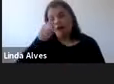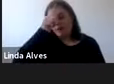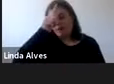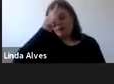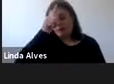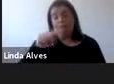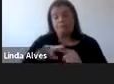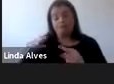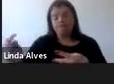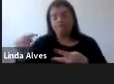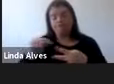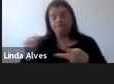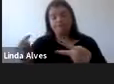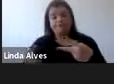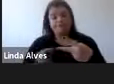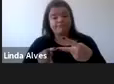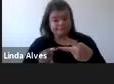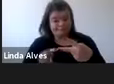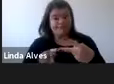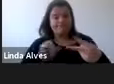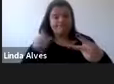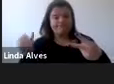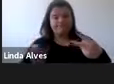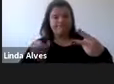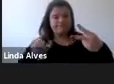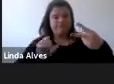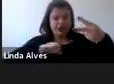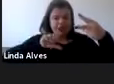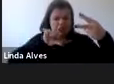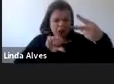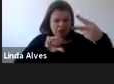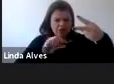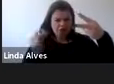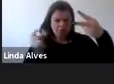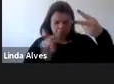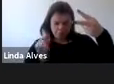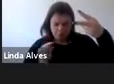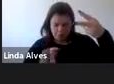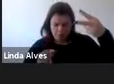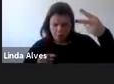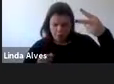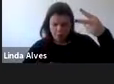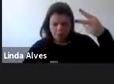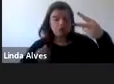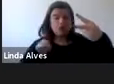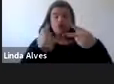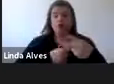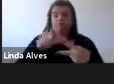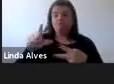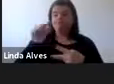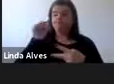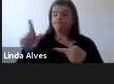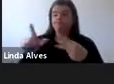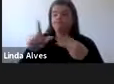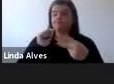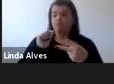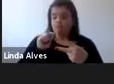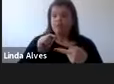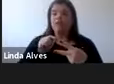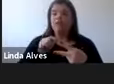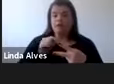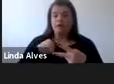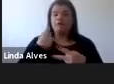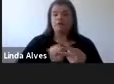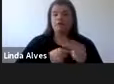itens, de um total de 9 itens, nós assinamos 2, certo? Para a gente discutir com a empresa. E isso nos